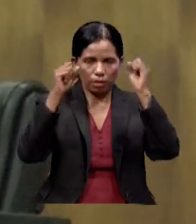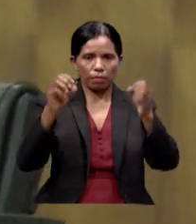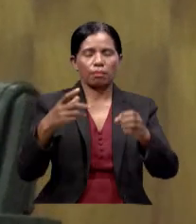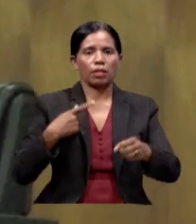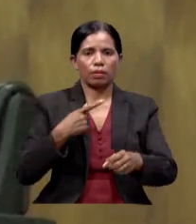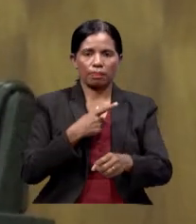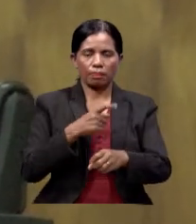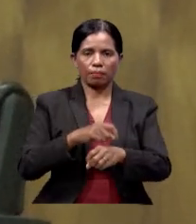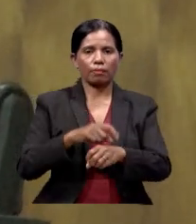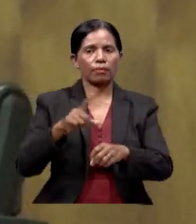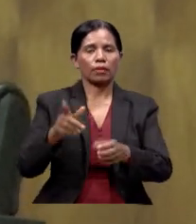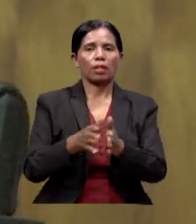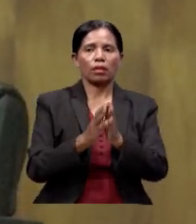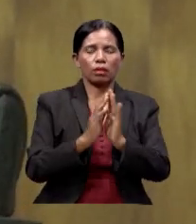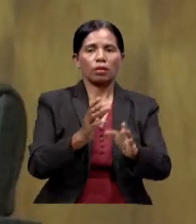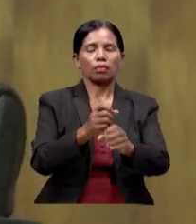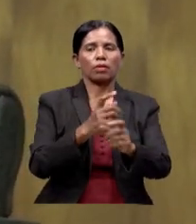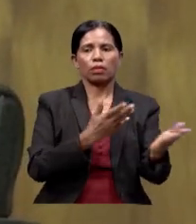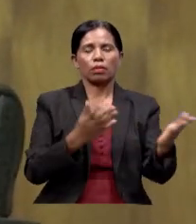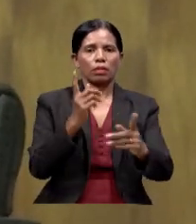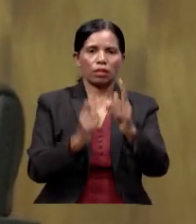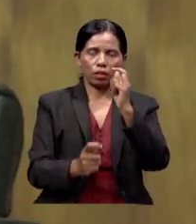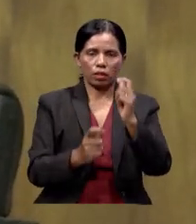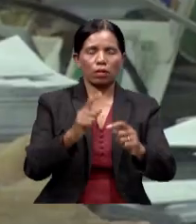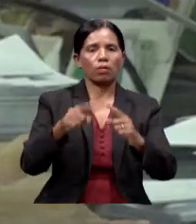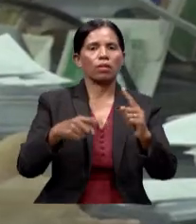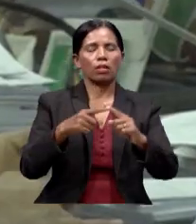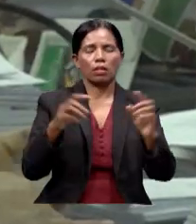Nacional russo atu recorre ba tribunal recurso bem ir